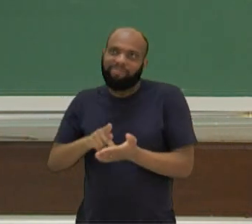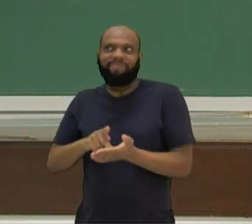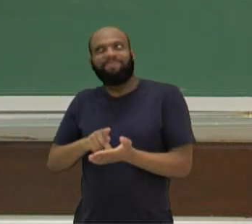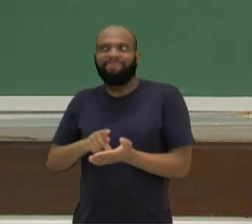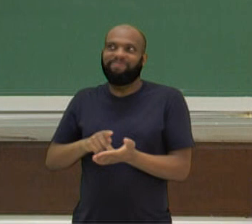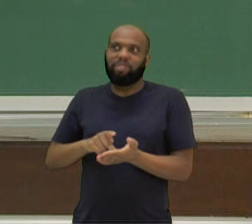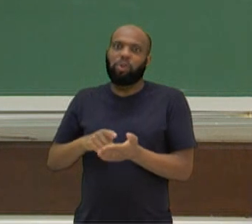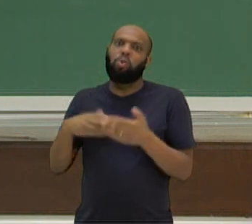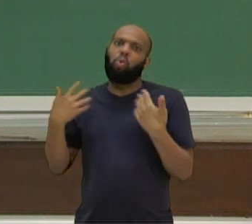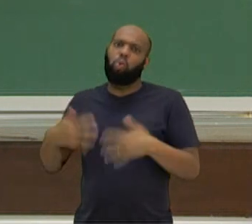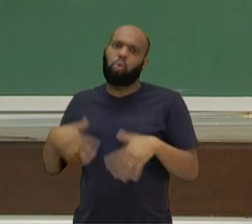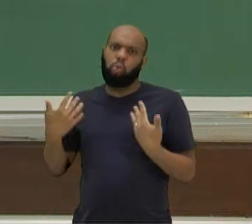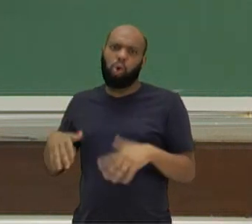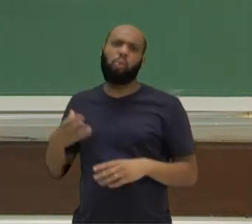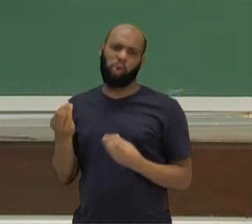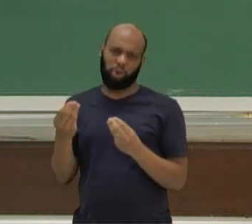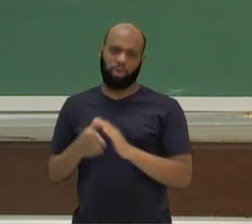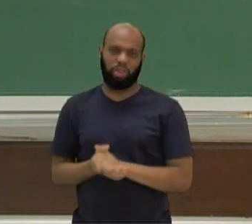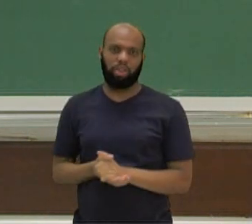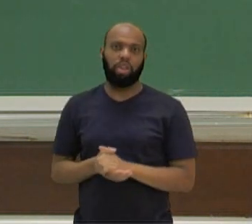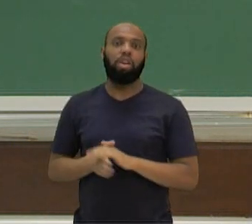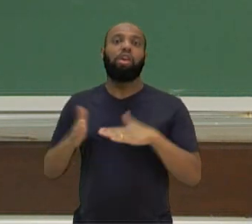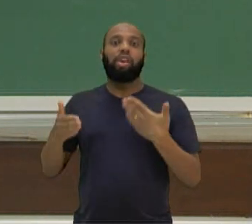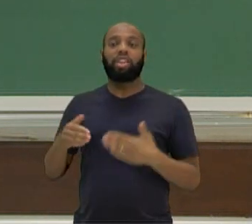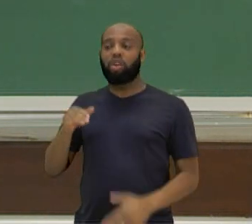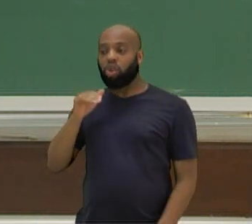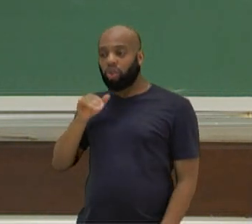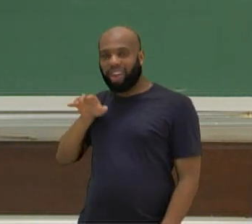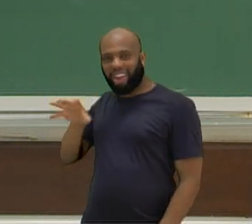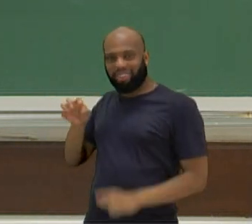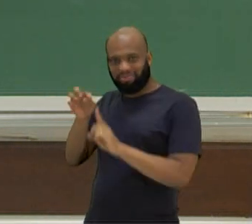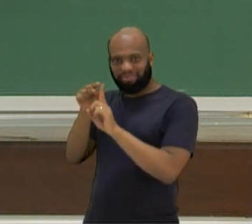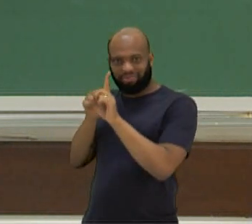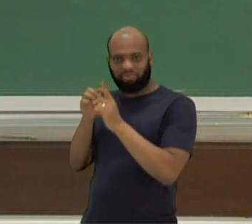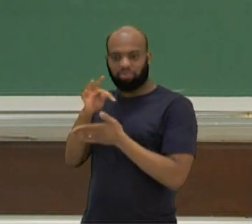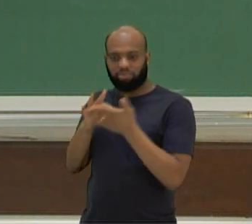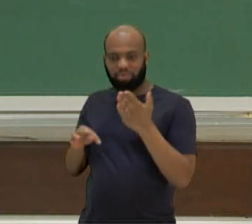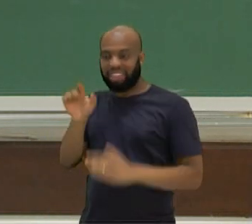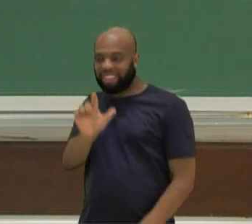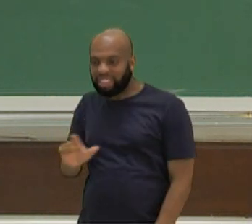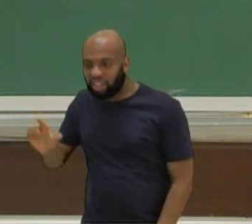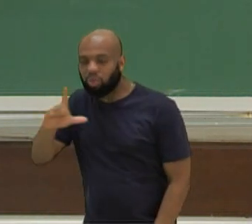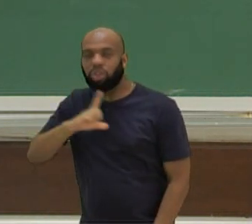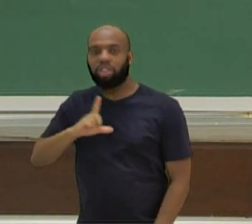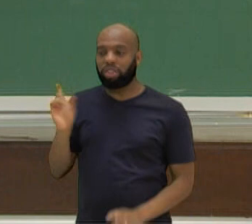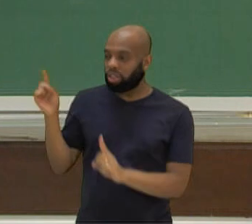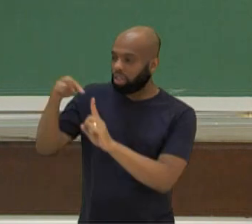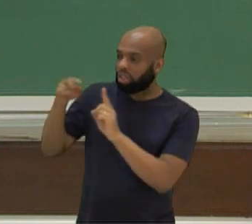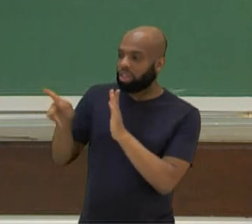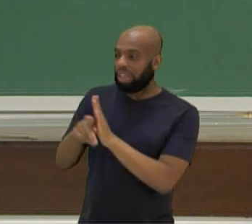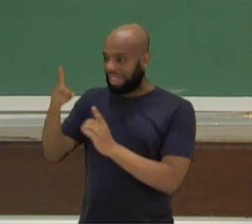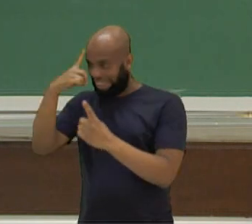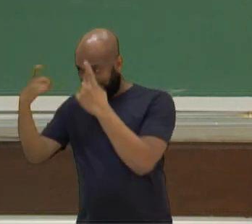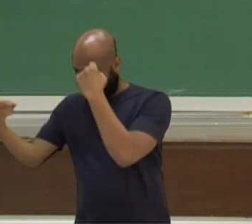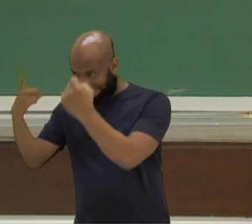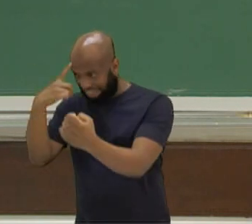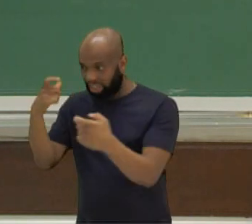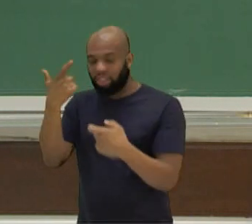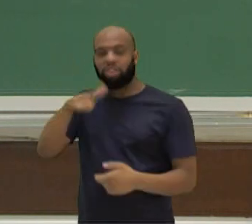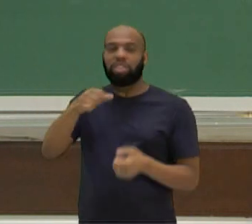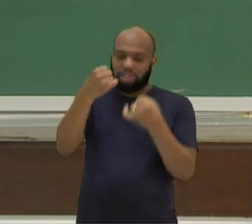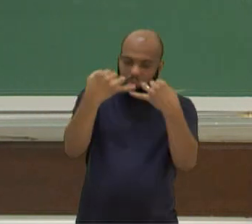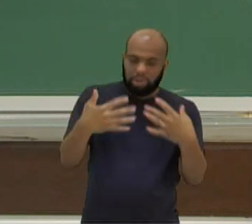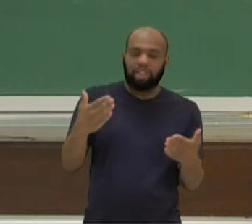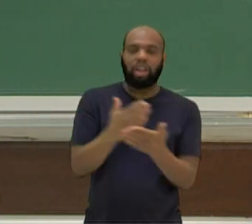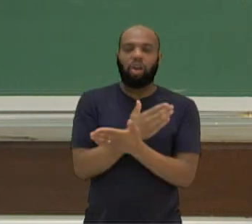vocês observaram. Então, a crônica literária ela tem essa questão mais de inventar para explicar uma